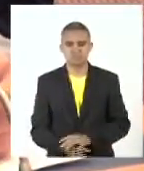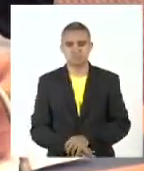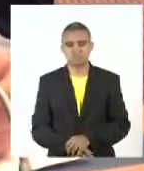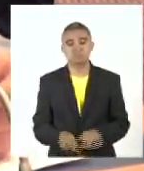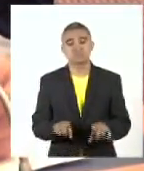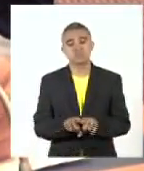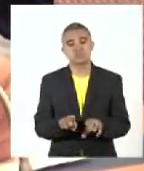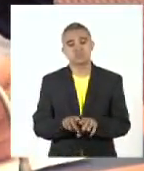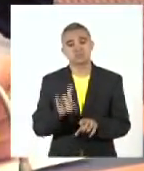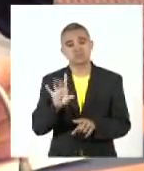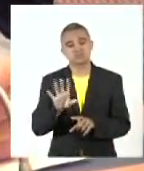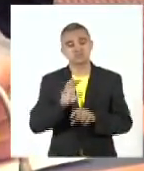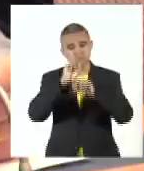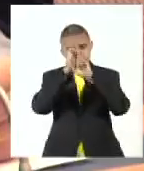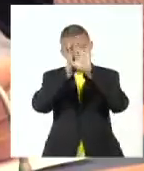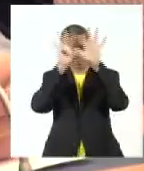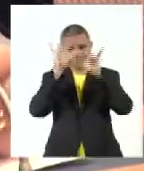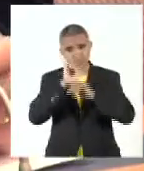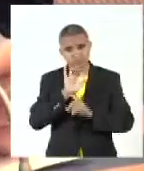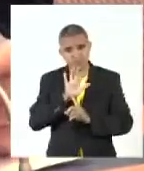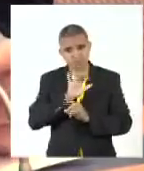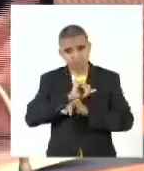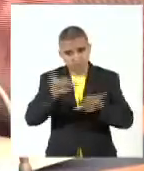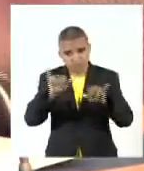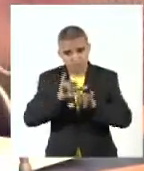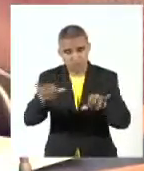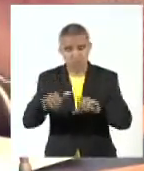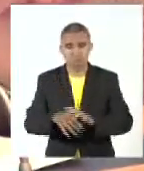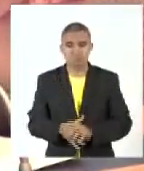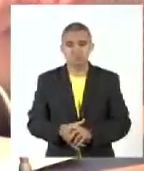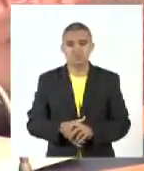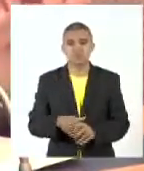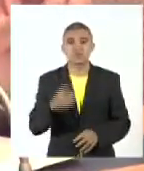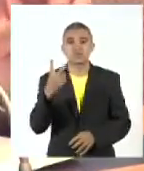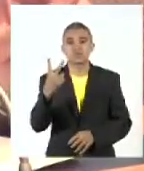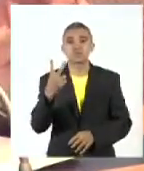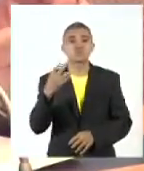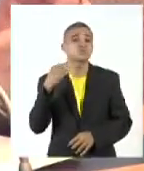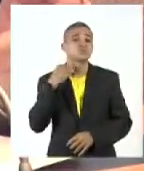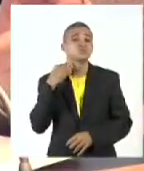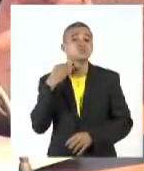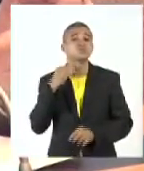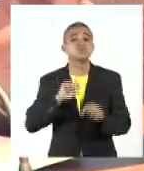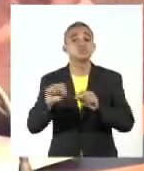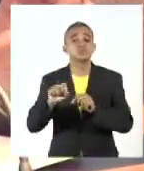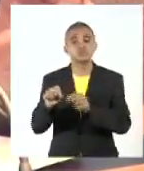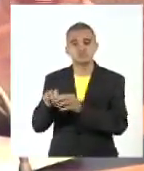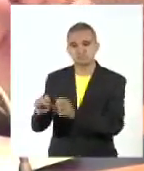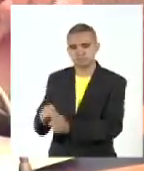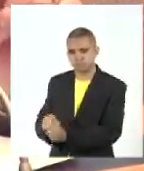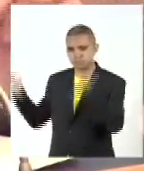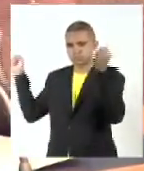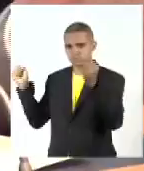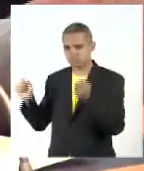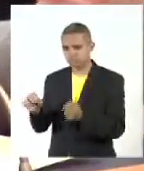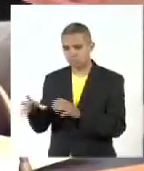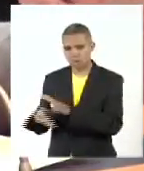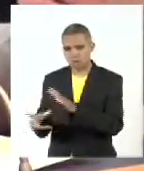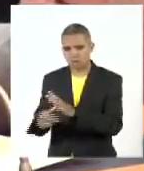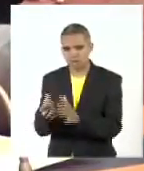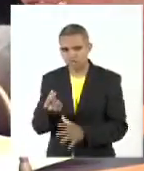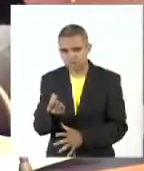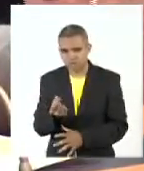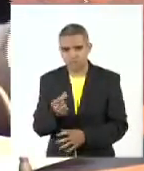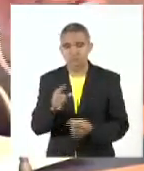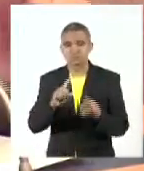de informação, foram explodidos 2 bancos esse final de semana, né? Um em Amarante, fora as explosões